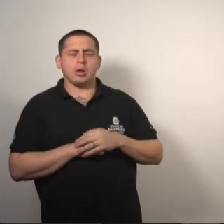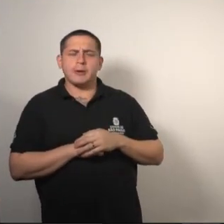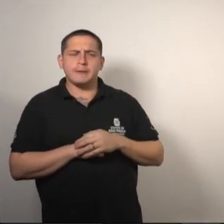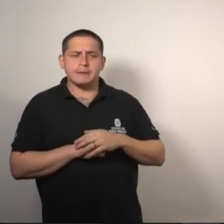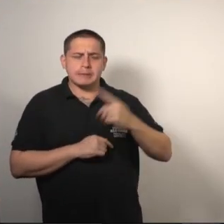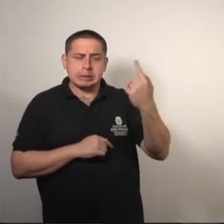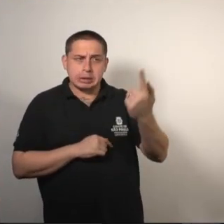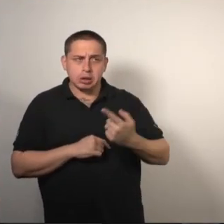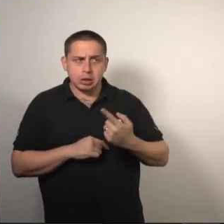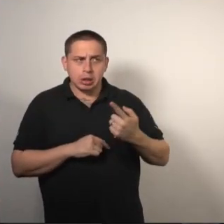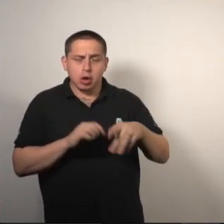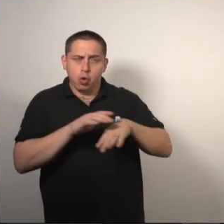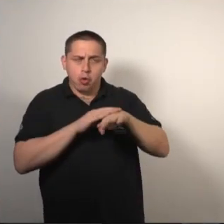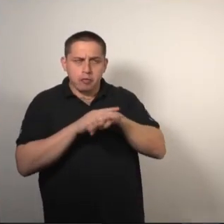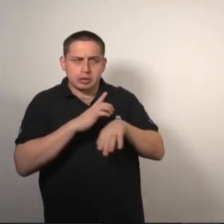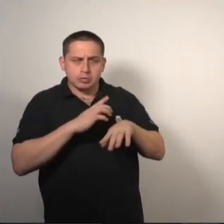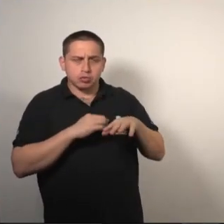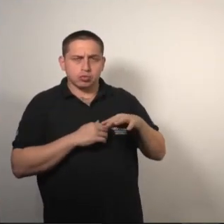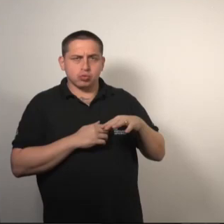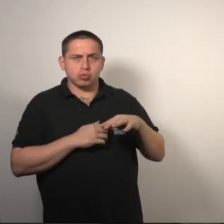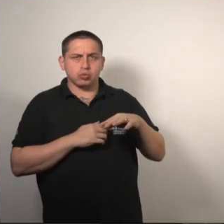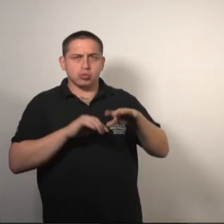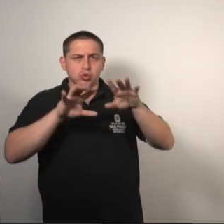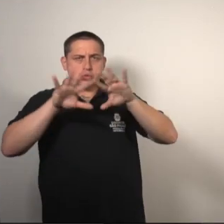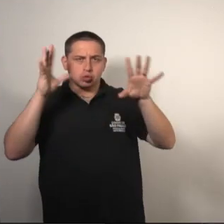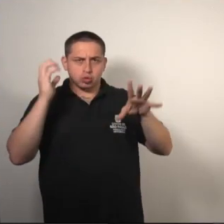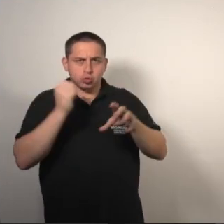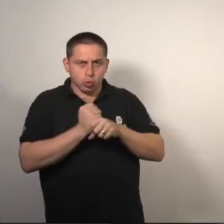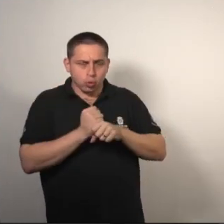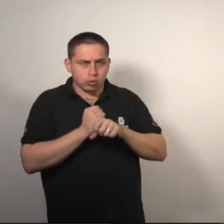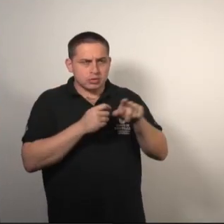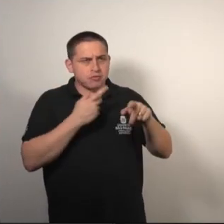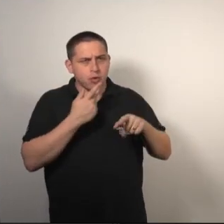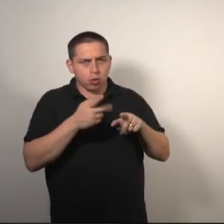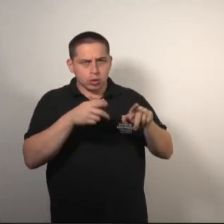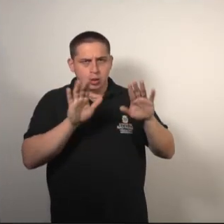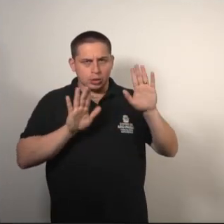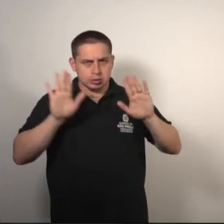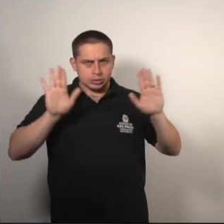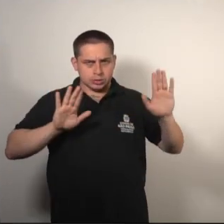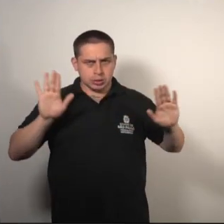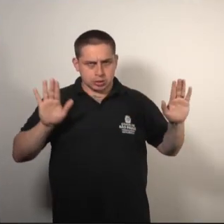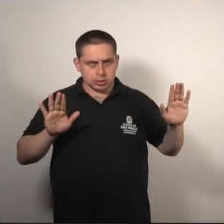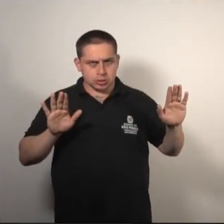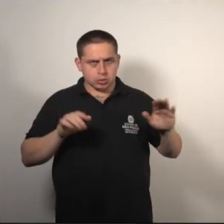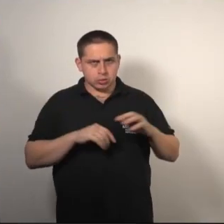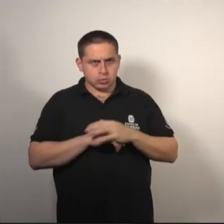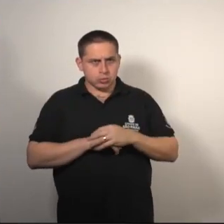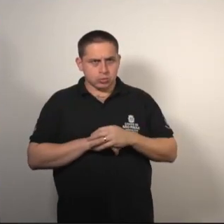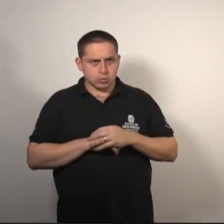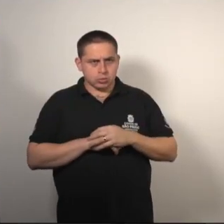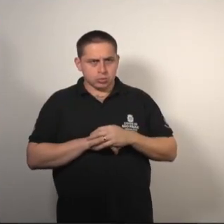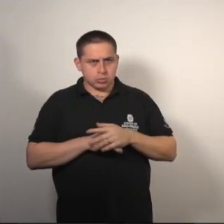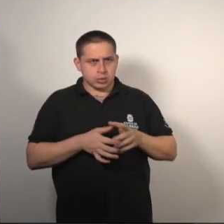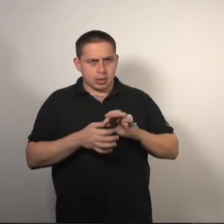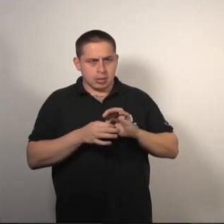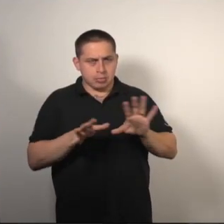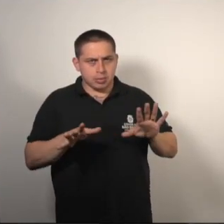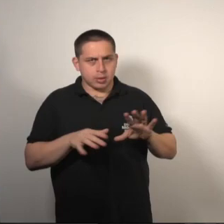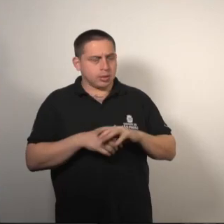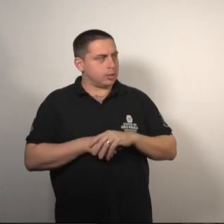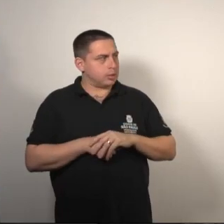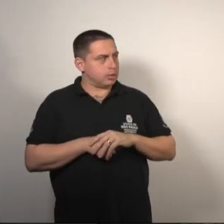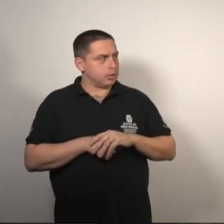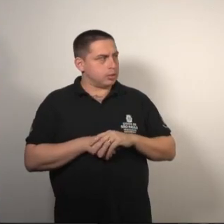Nessa conversa que o senhor teve com o TCM essa semana, o senhor chegou a falar dessa licitação também, que o senhor precisava que fosse liberada com celeridade,